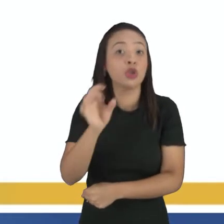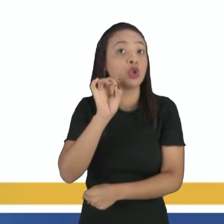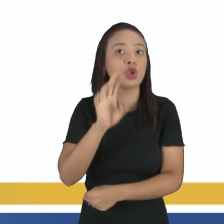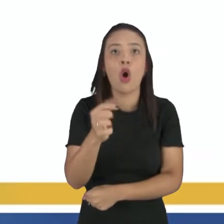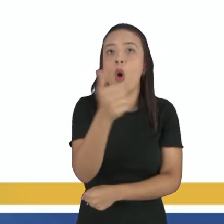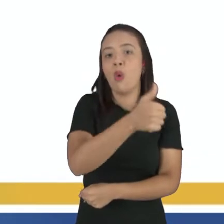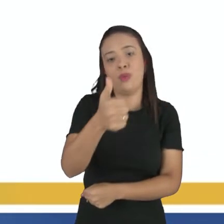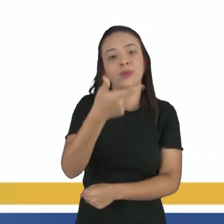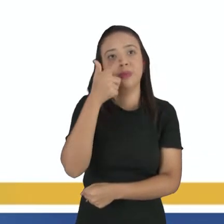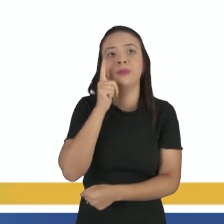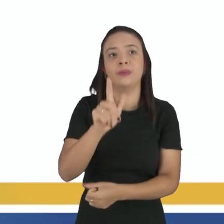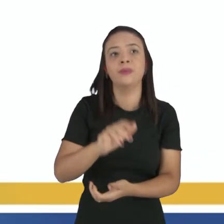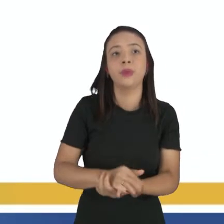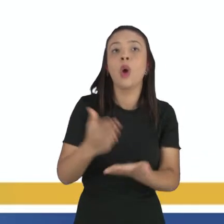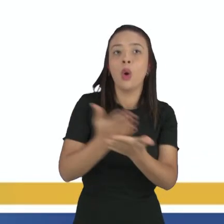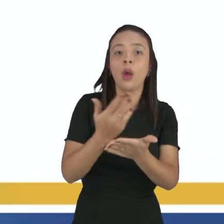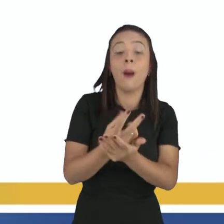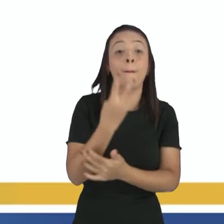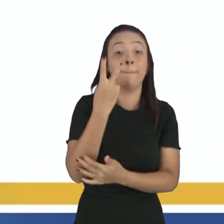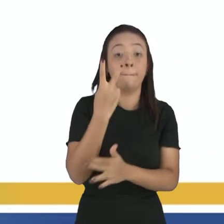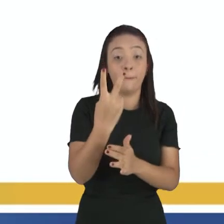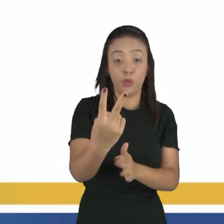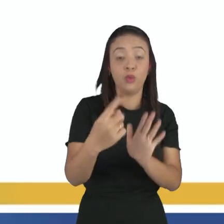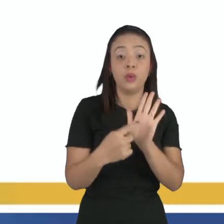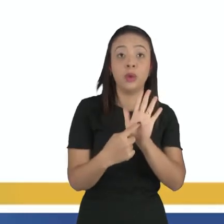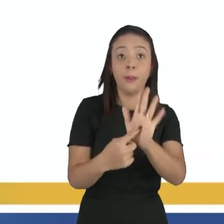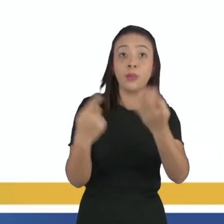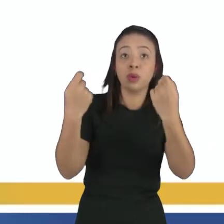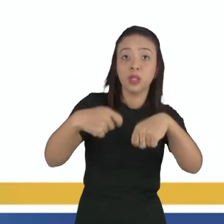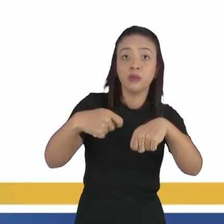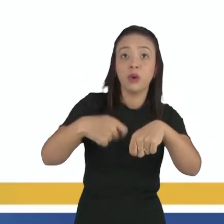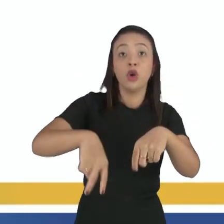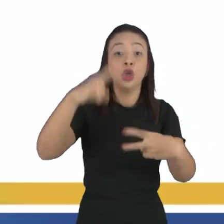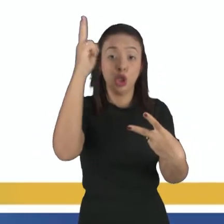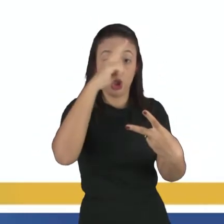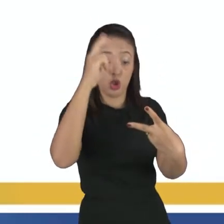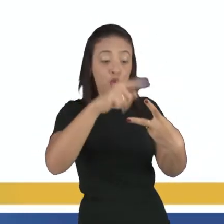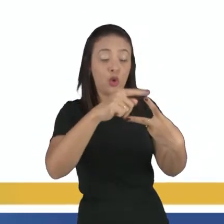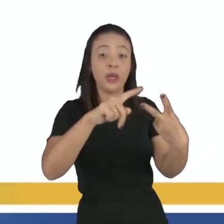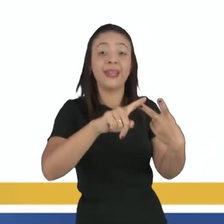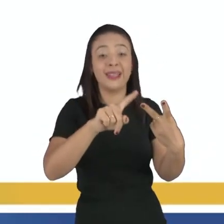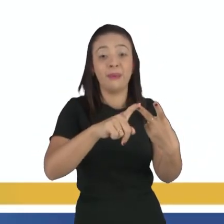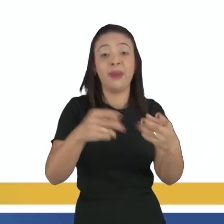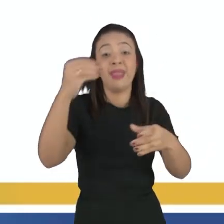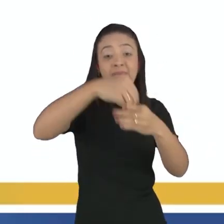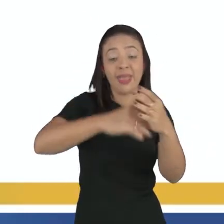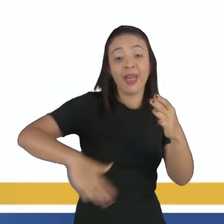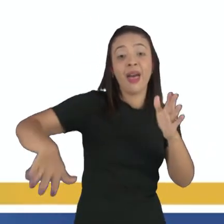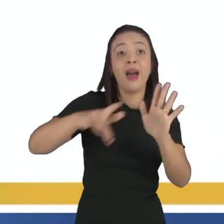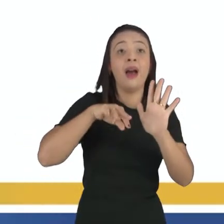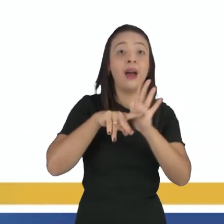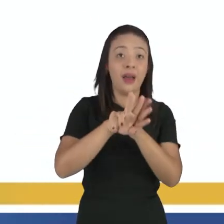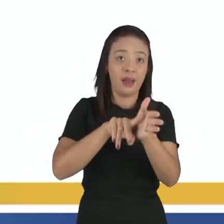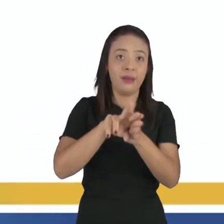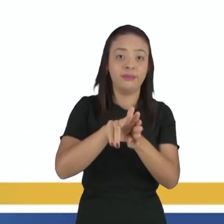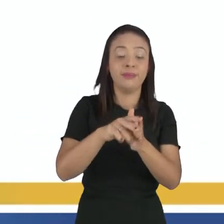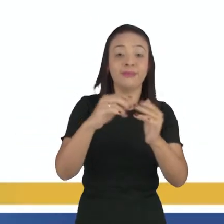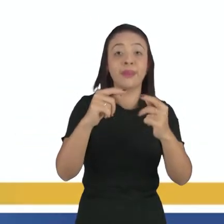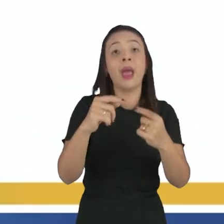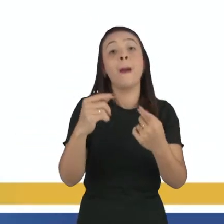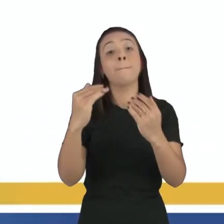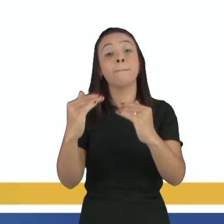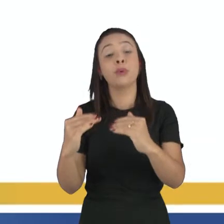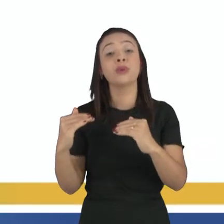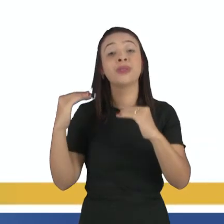o livro apresenta duas hipóteses uma histórica e outra biológica para a possível Superação do mar